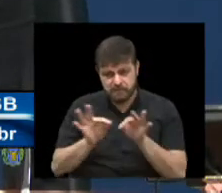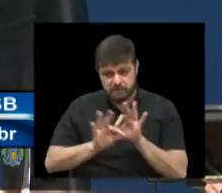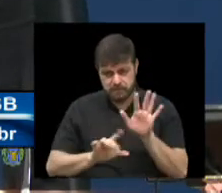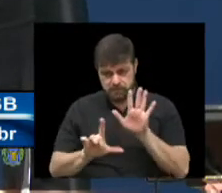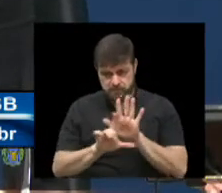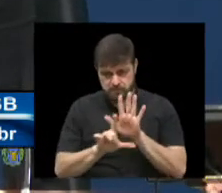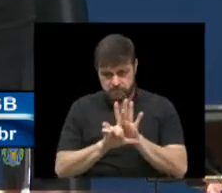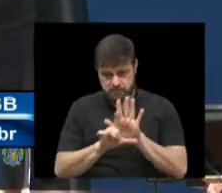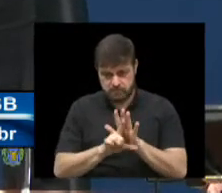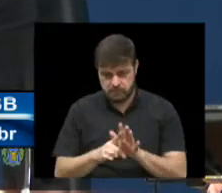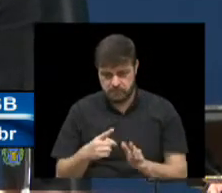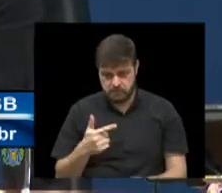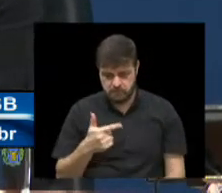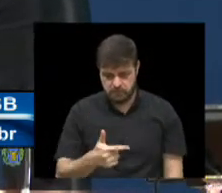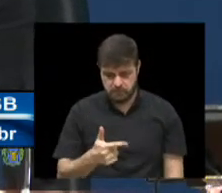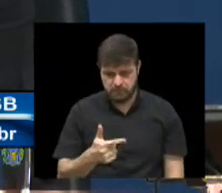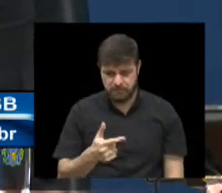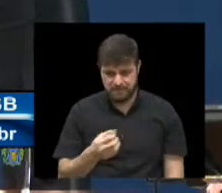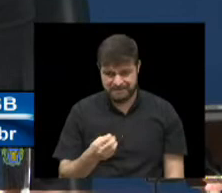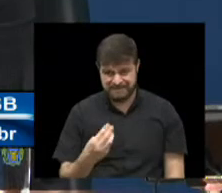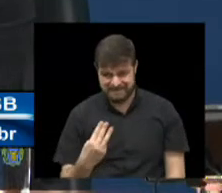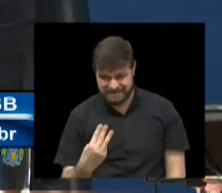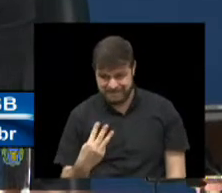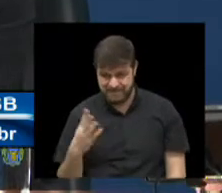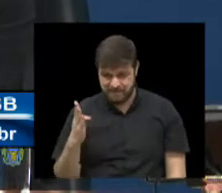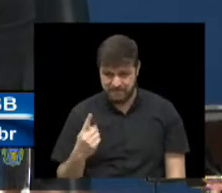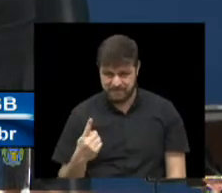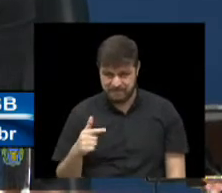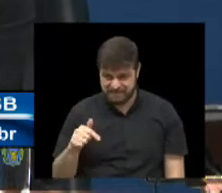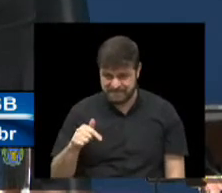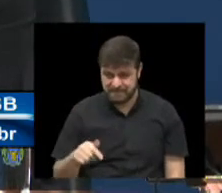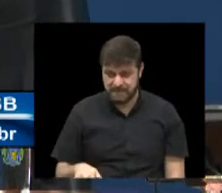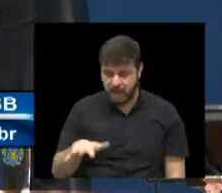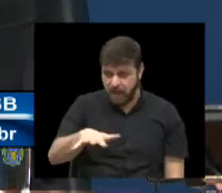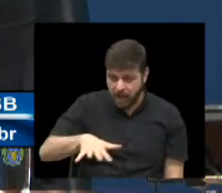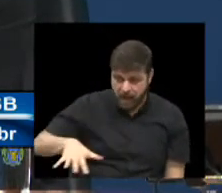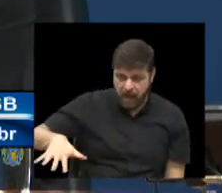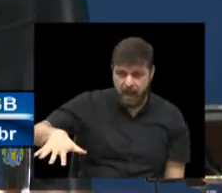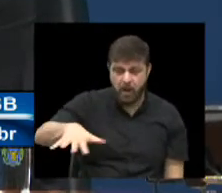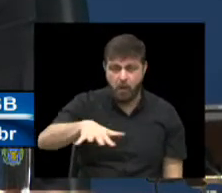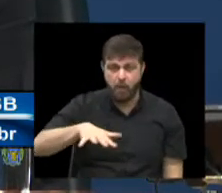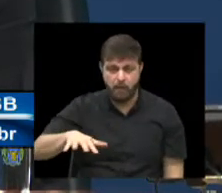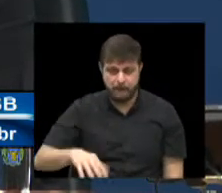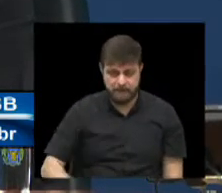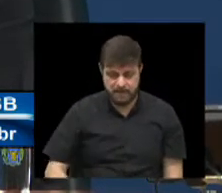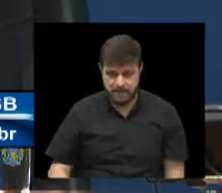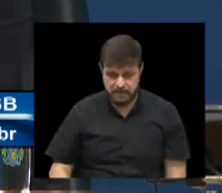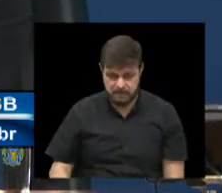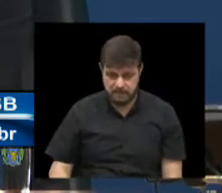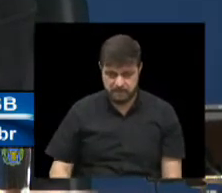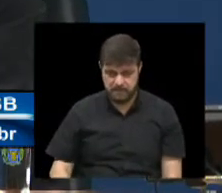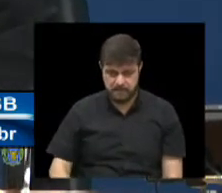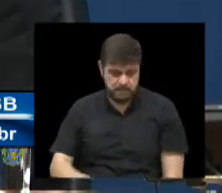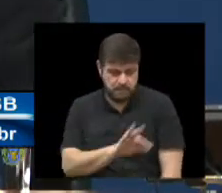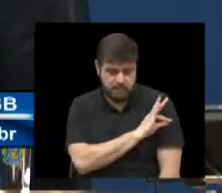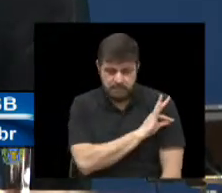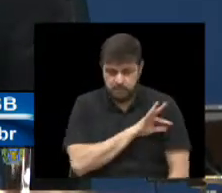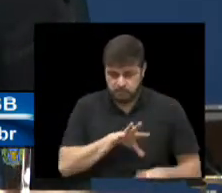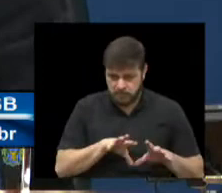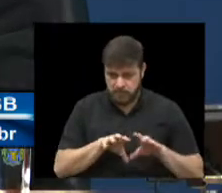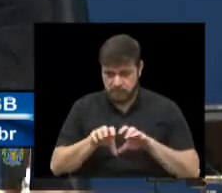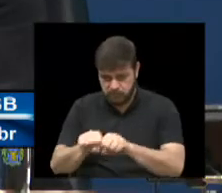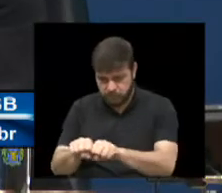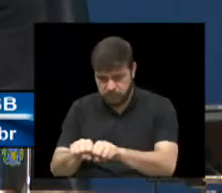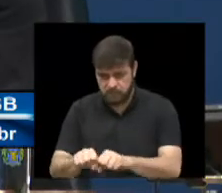PLO número 203 de 2017, que dispõe sobre a desafetação de classe de bens públicos de uso comum do povo